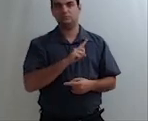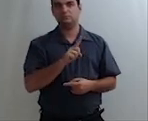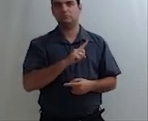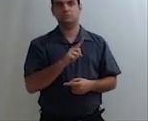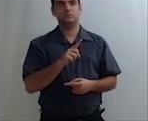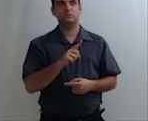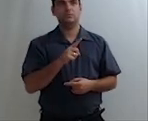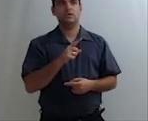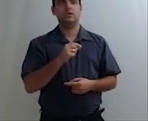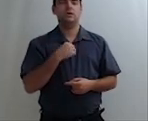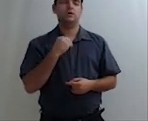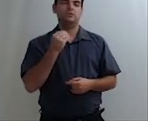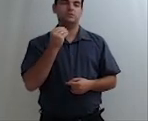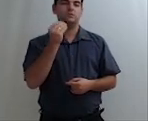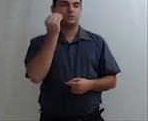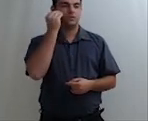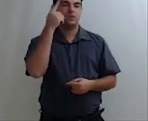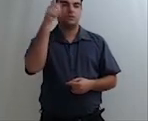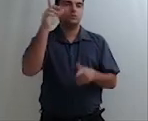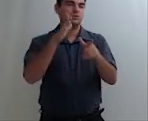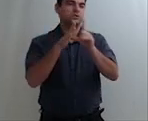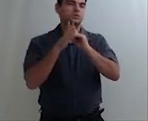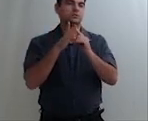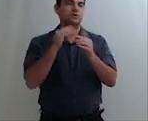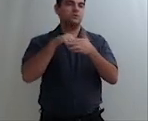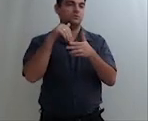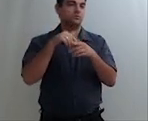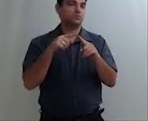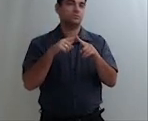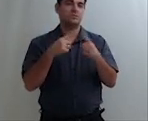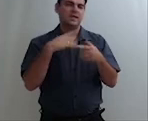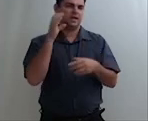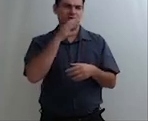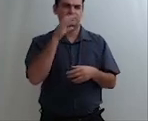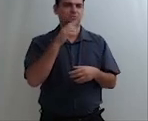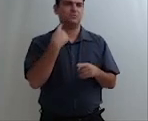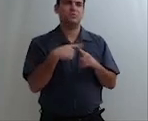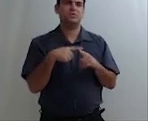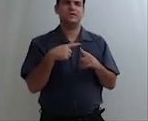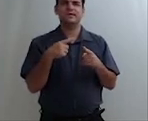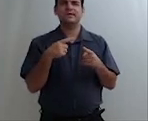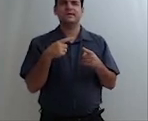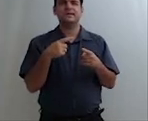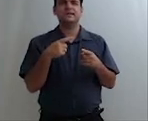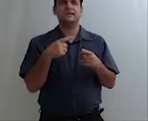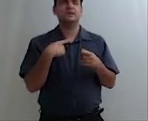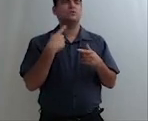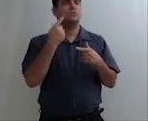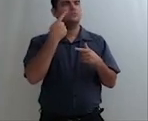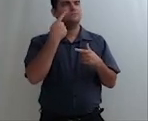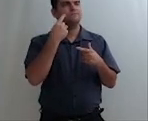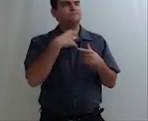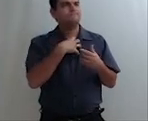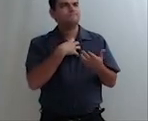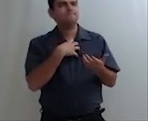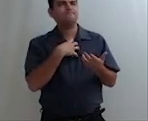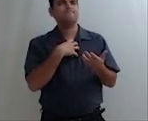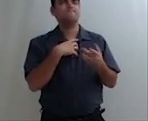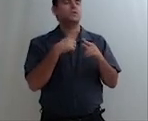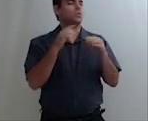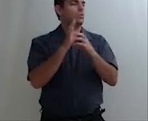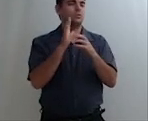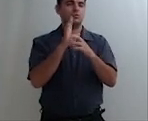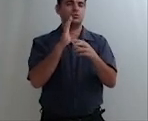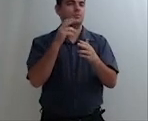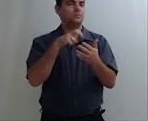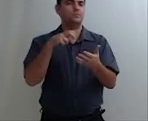antecipado em outras oportunidades é uma manifestação curta eu acho tendo em vista as novas disposições do nosso Código Processo Penal